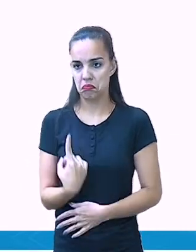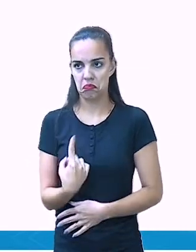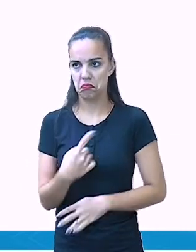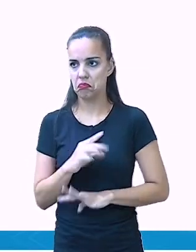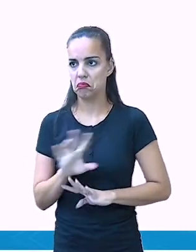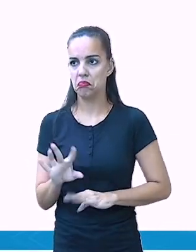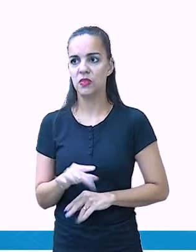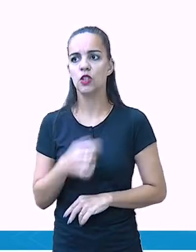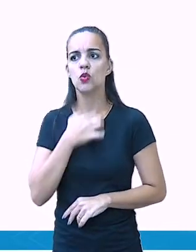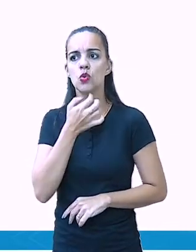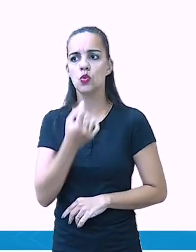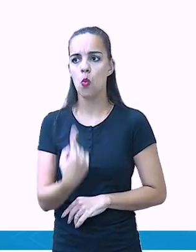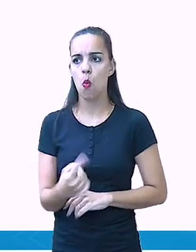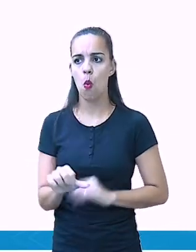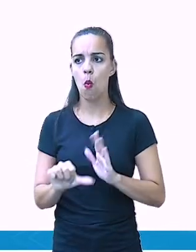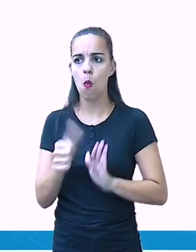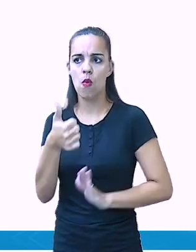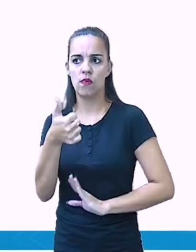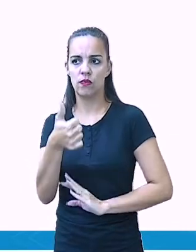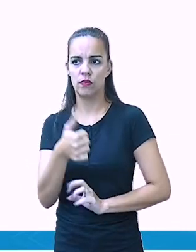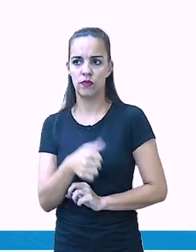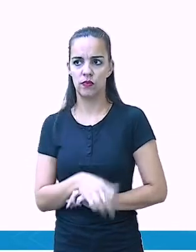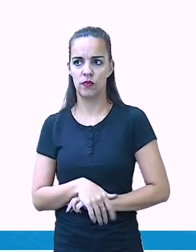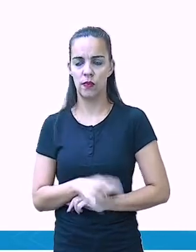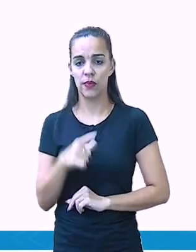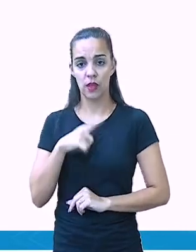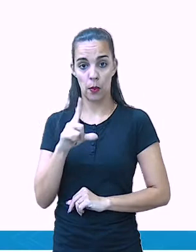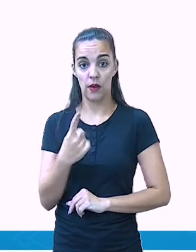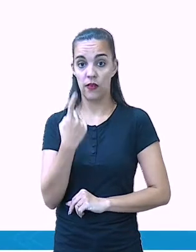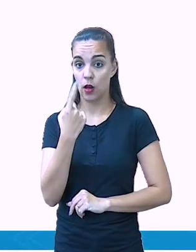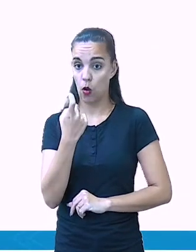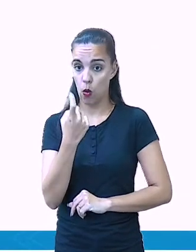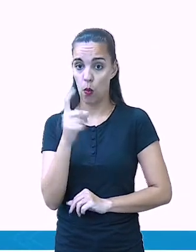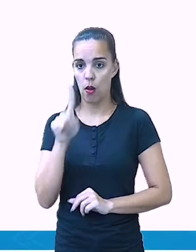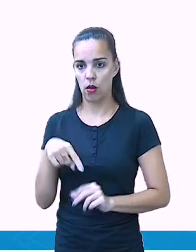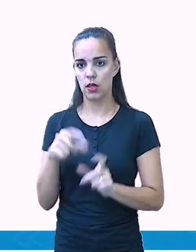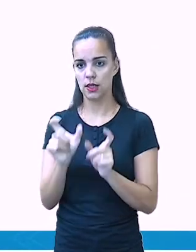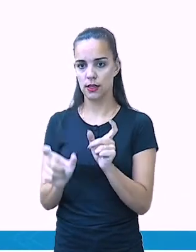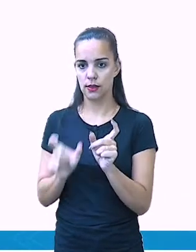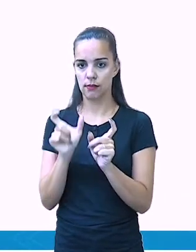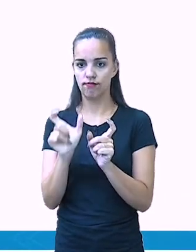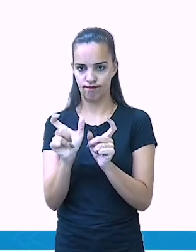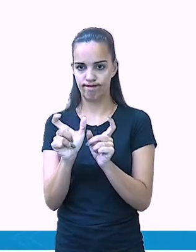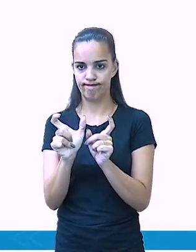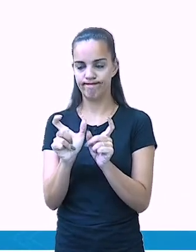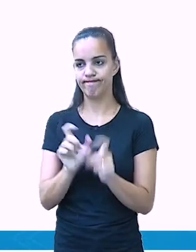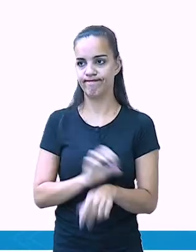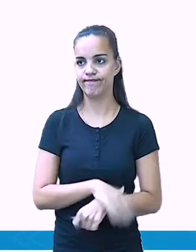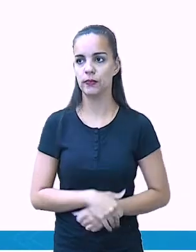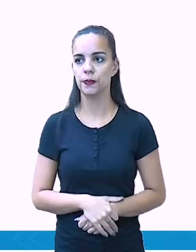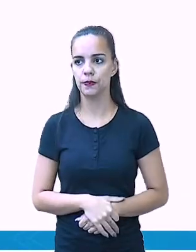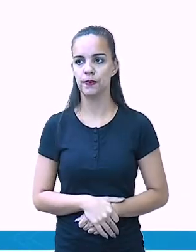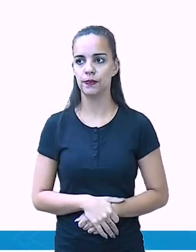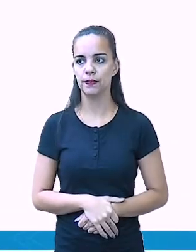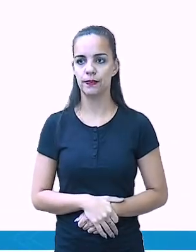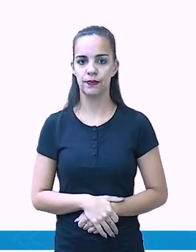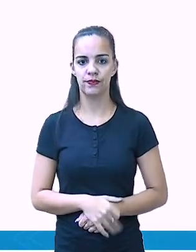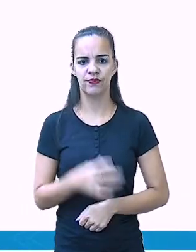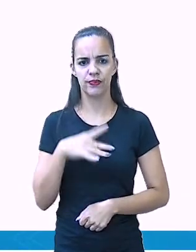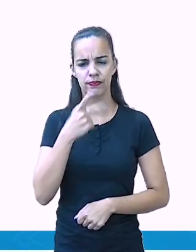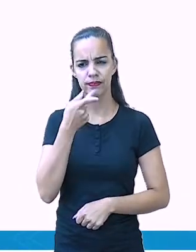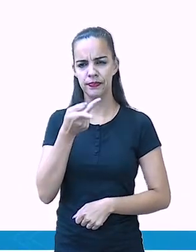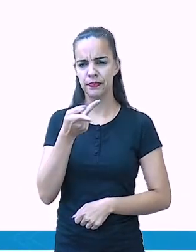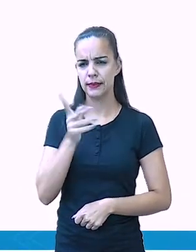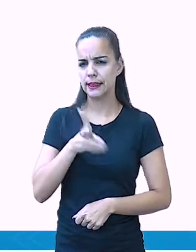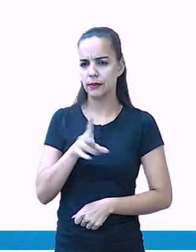essa palavra passa a ser uma monossílaba, uma sílaba só. A palavra sim, a gente usa